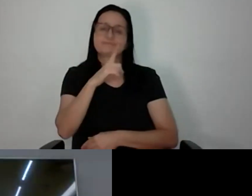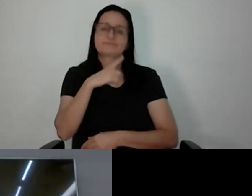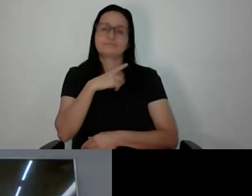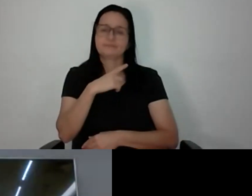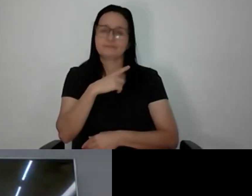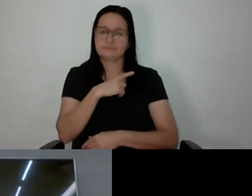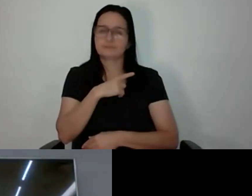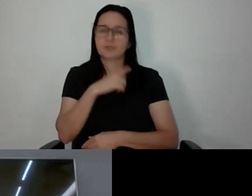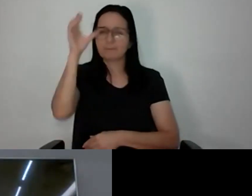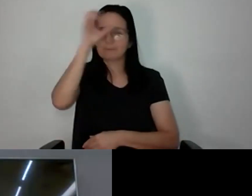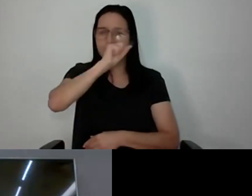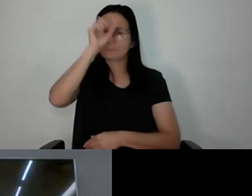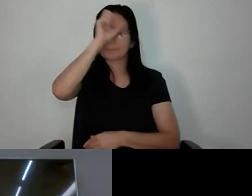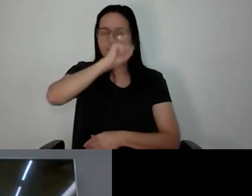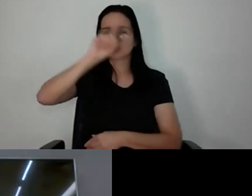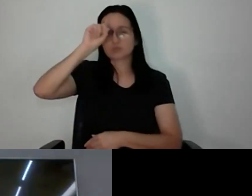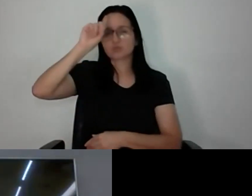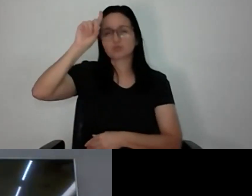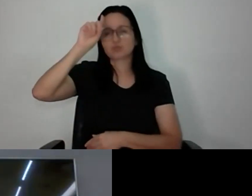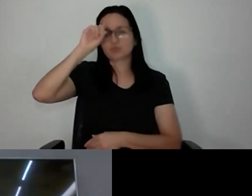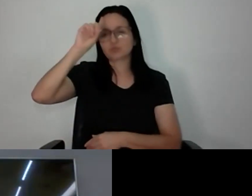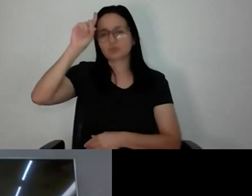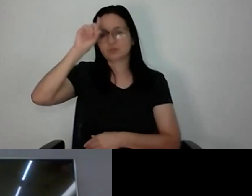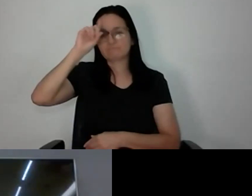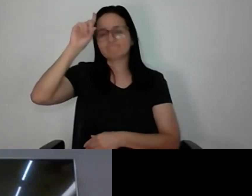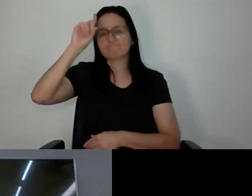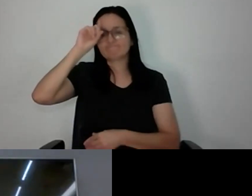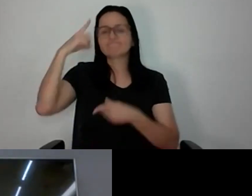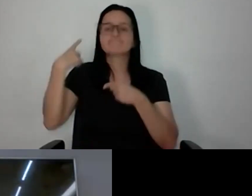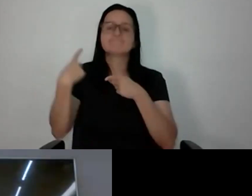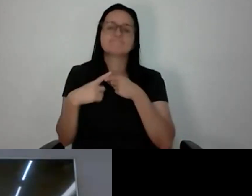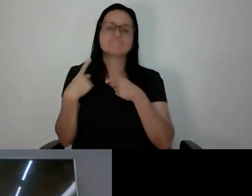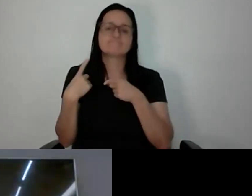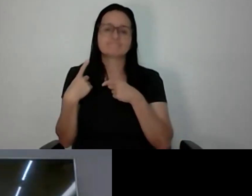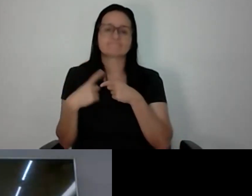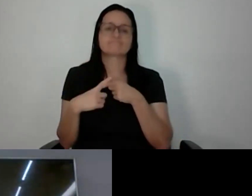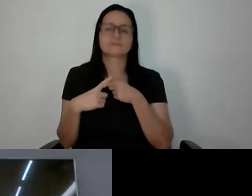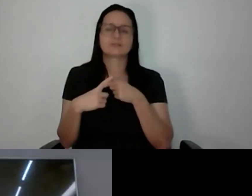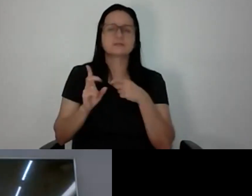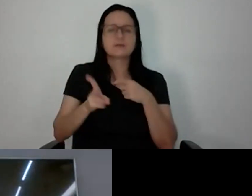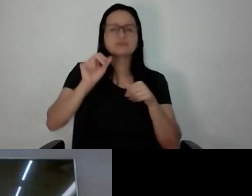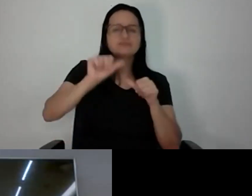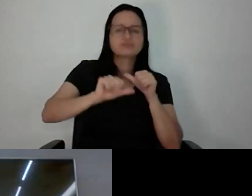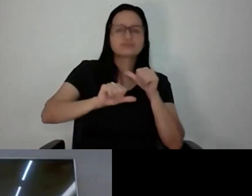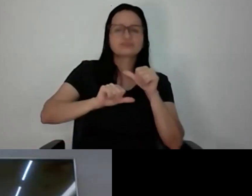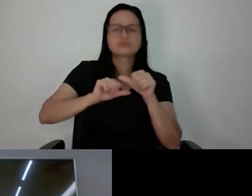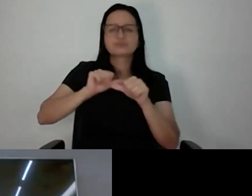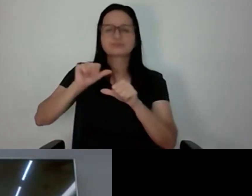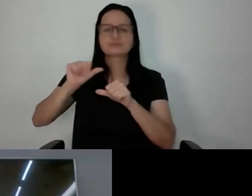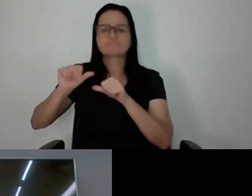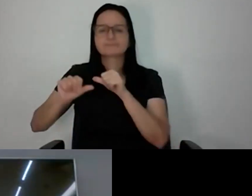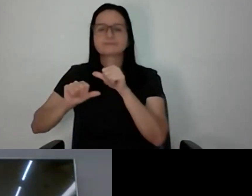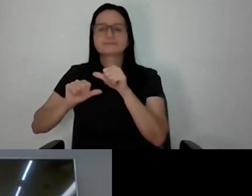no dia a dia, né? Especialmente porque esse direito ele vai se transformando com o passar do tempo. É como